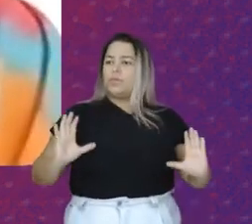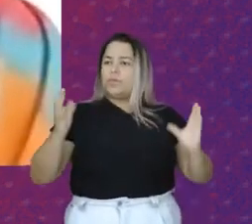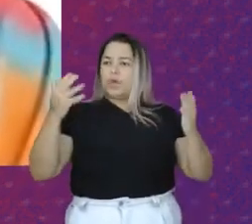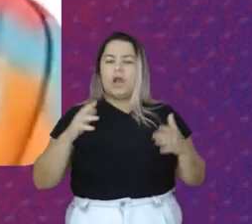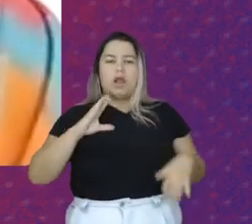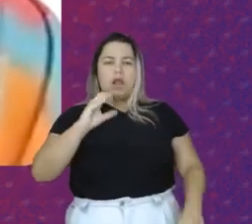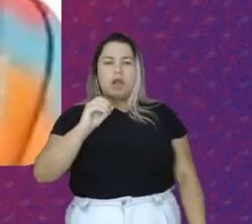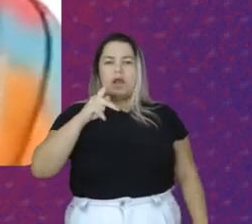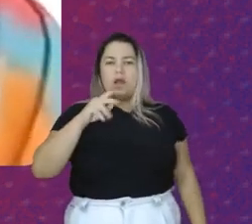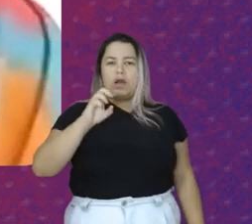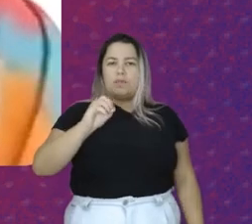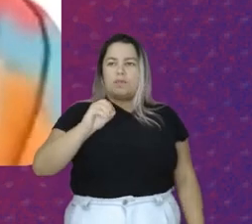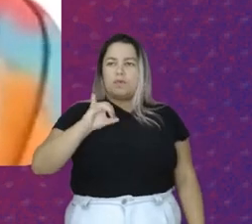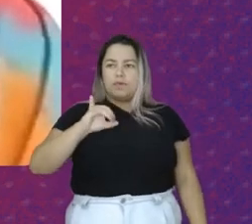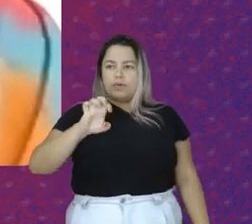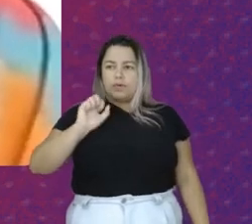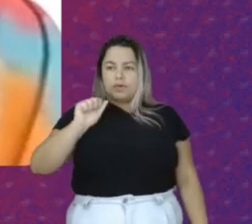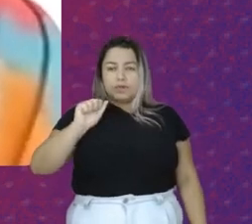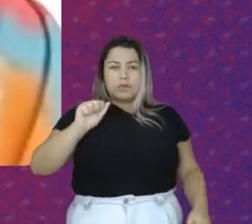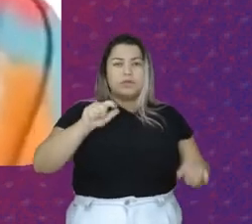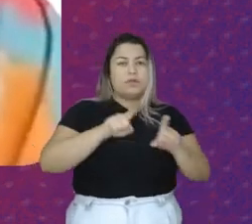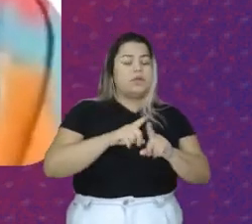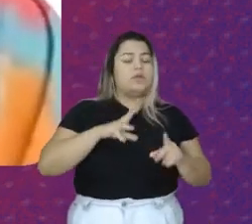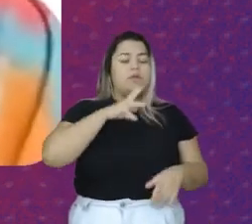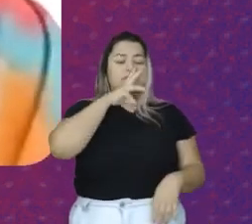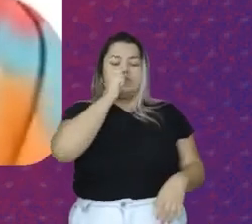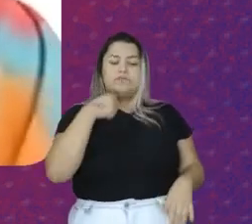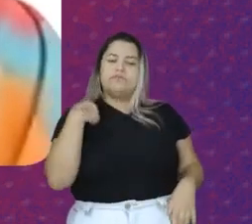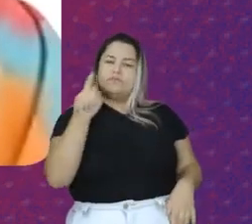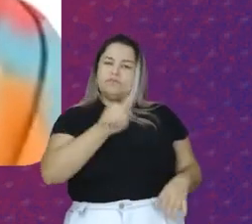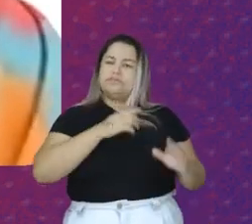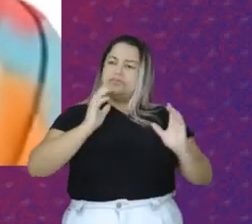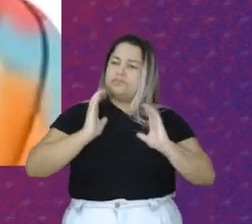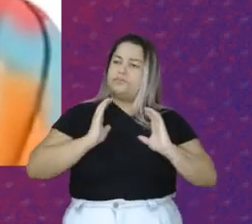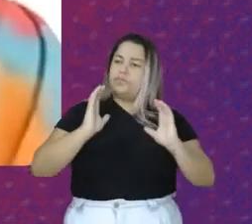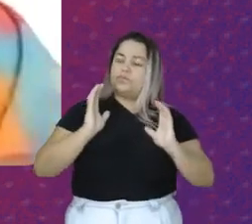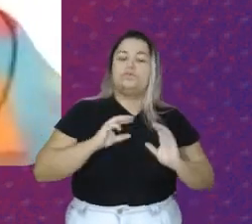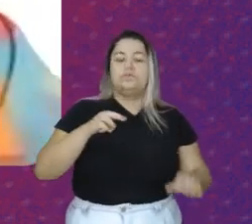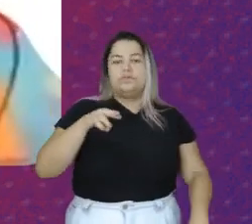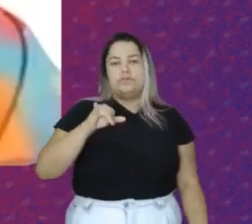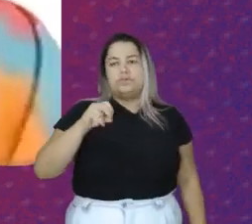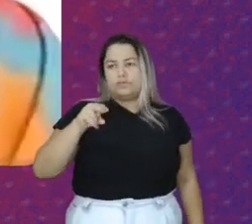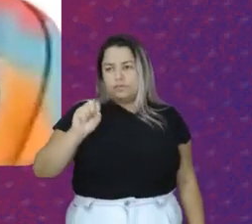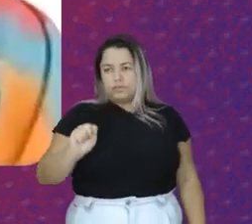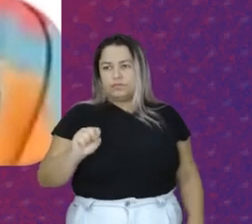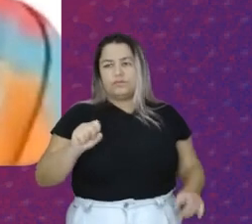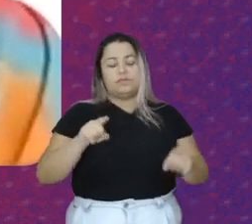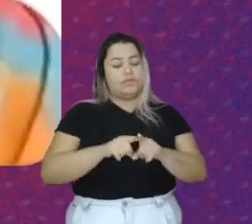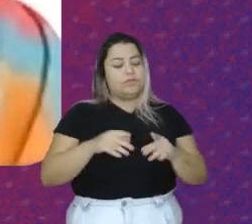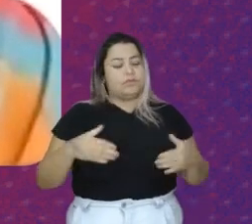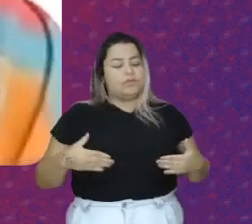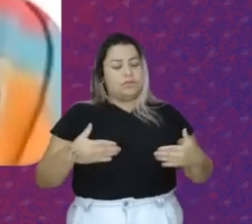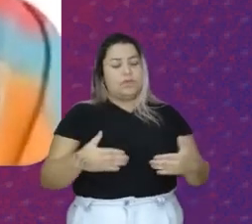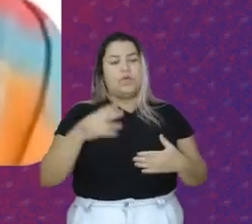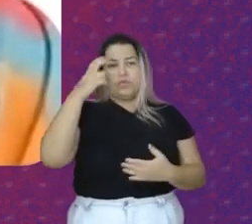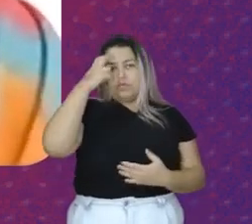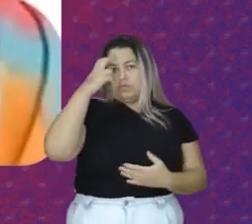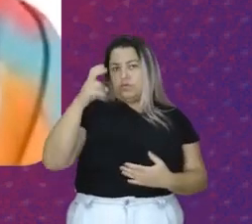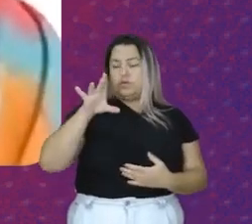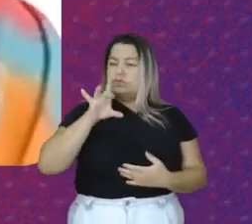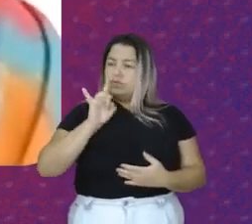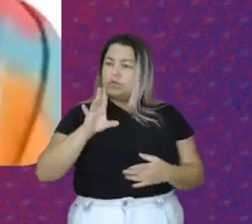capoeira, são fortíssimos, é o nosso patrimônio de Minas Gerais. E com a extinção do Ministério da Cultura, só